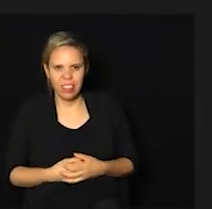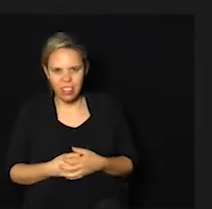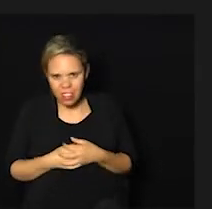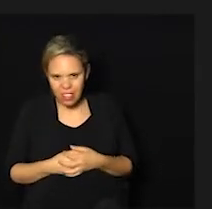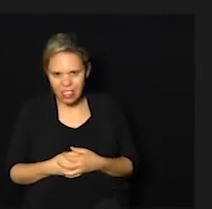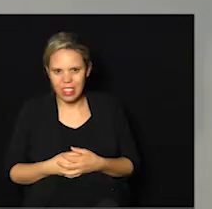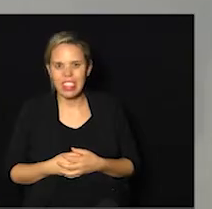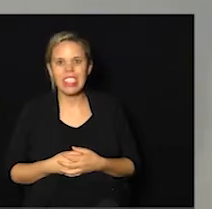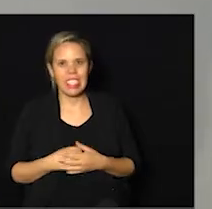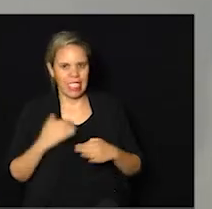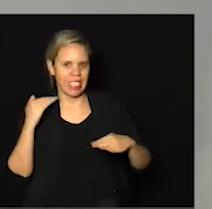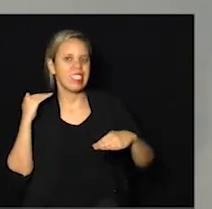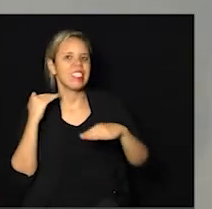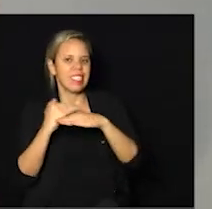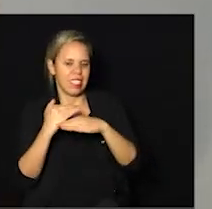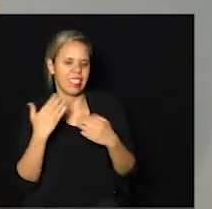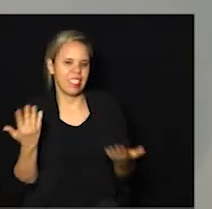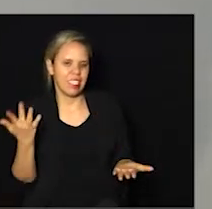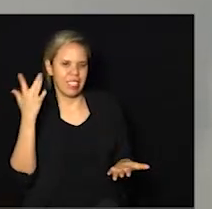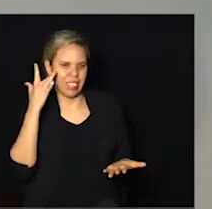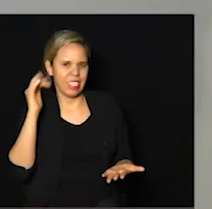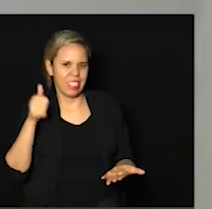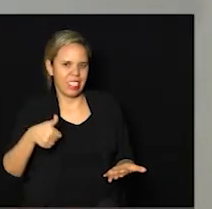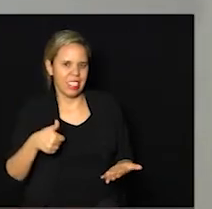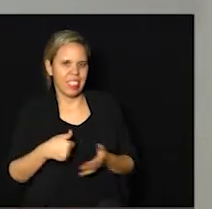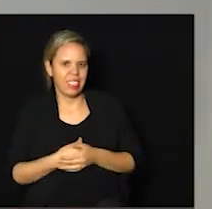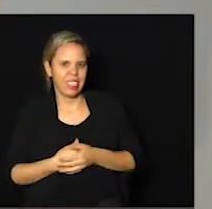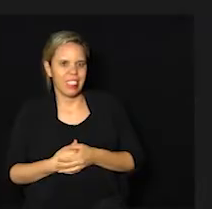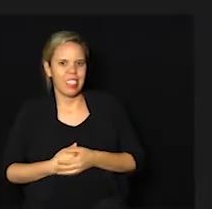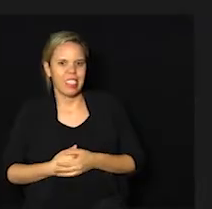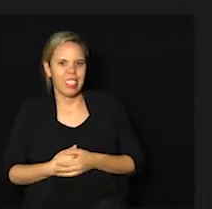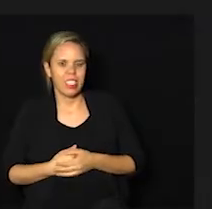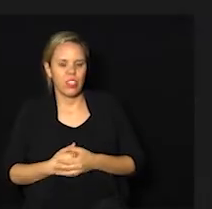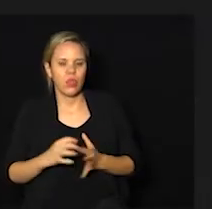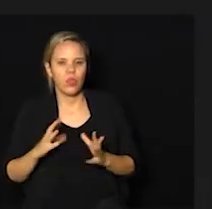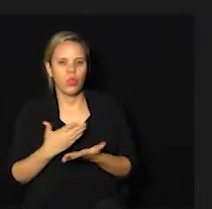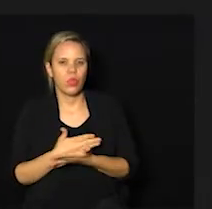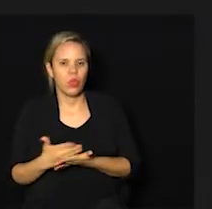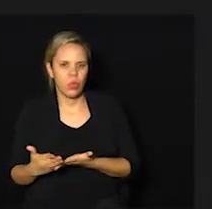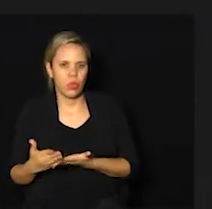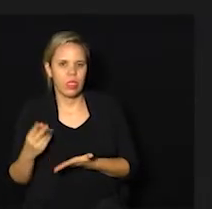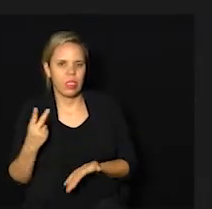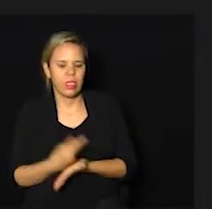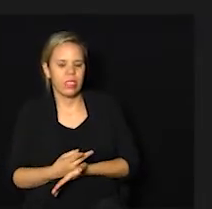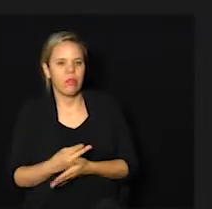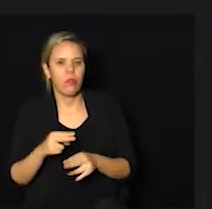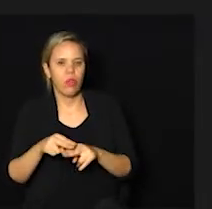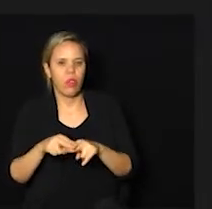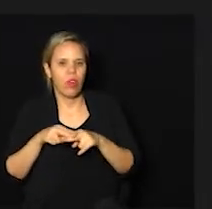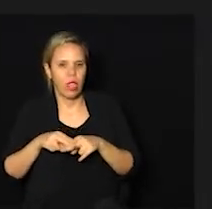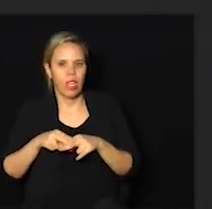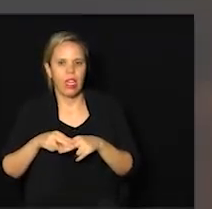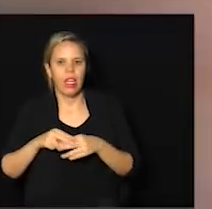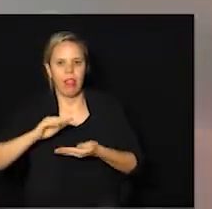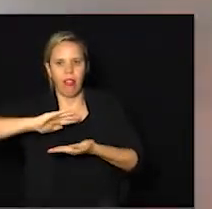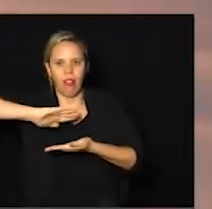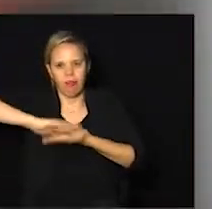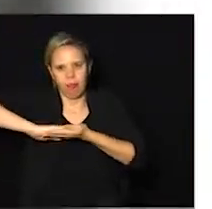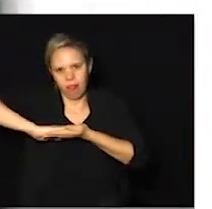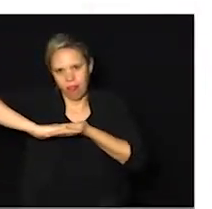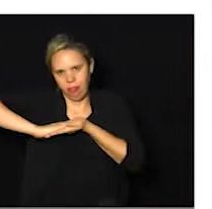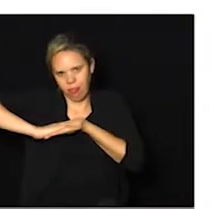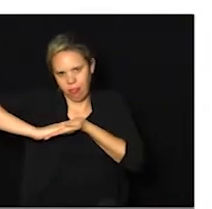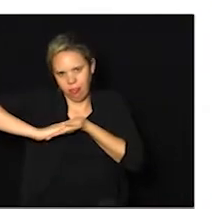Tá empatado. Ah, eu acho que tá. Ó, tudo começou mesmo por causa de uma lasanha da Marcela.